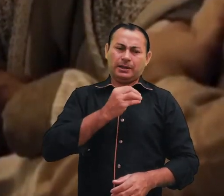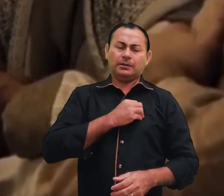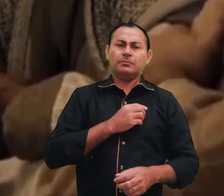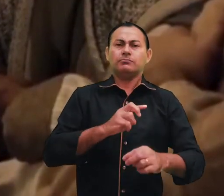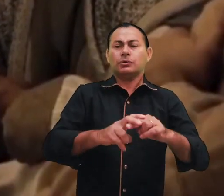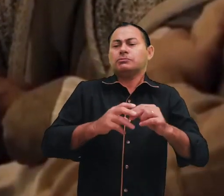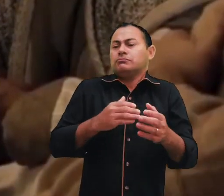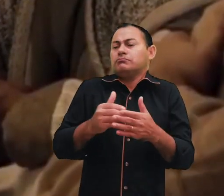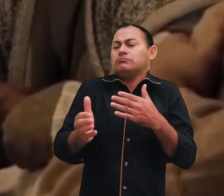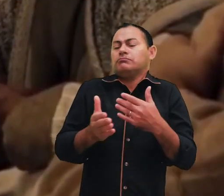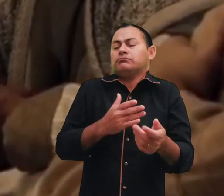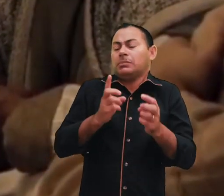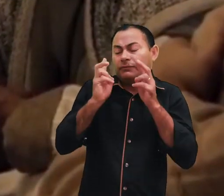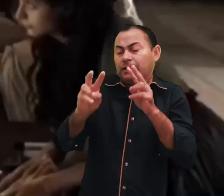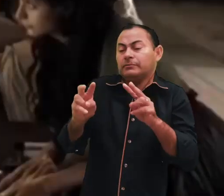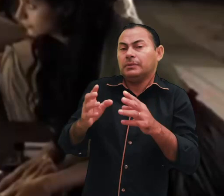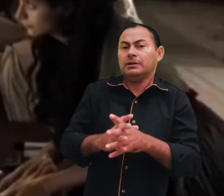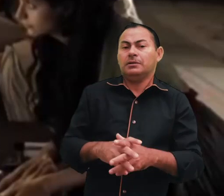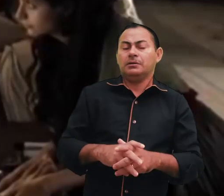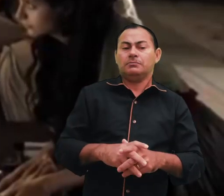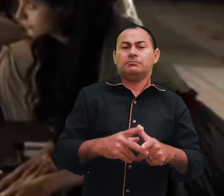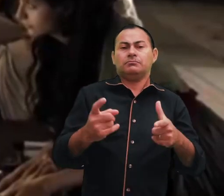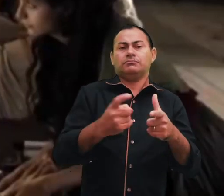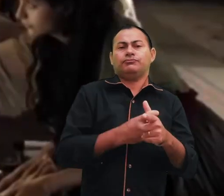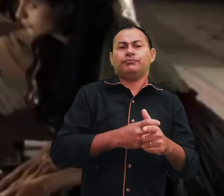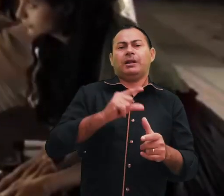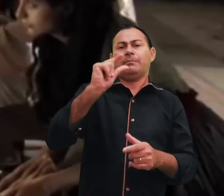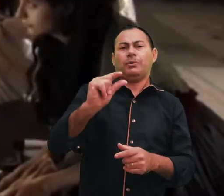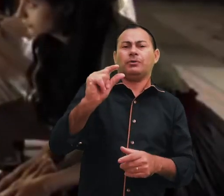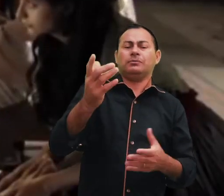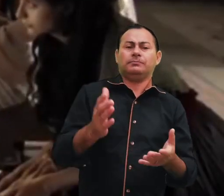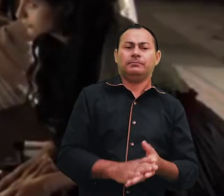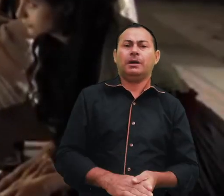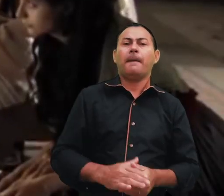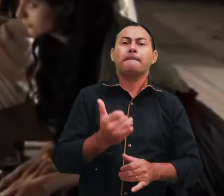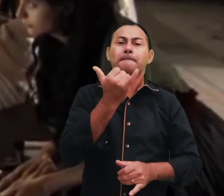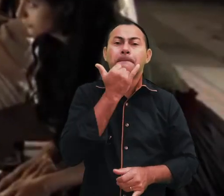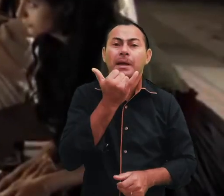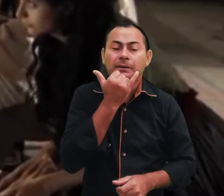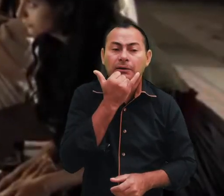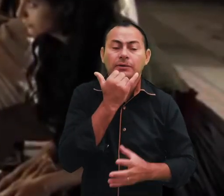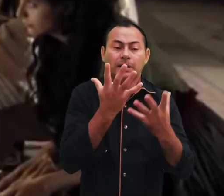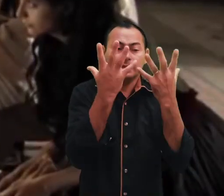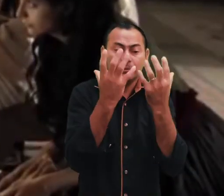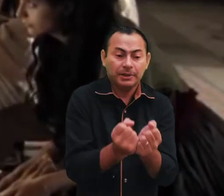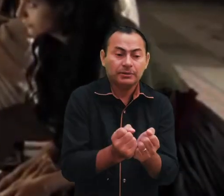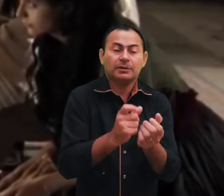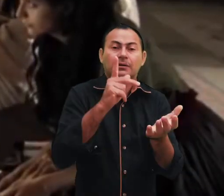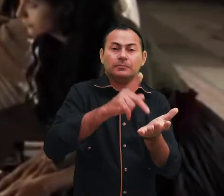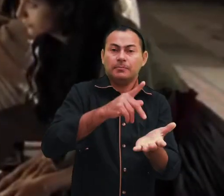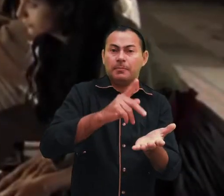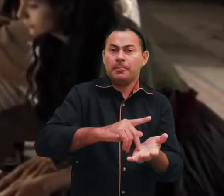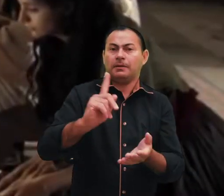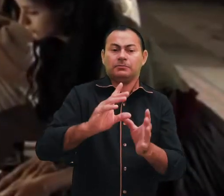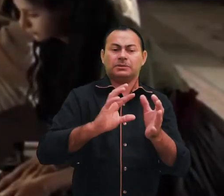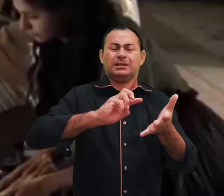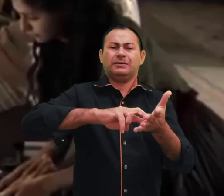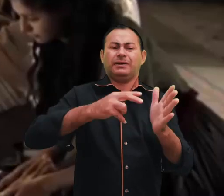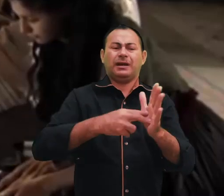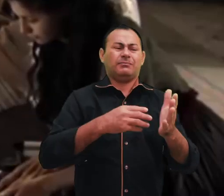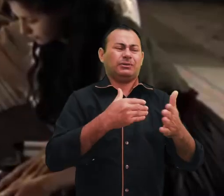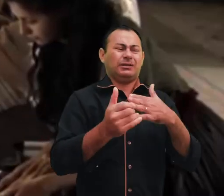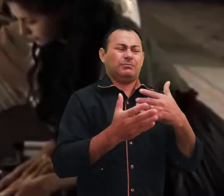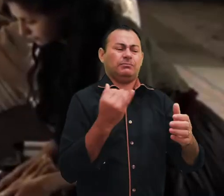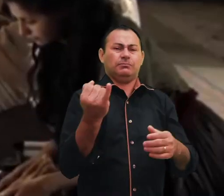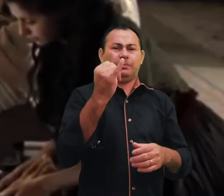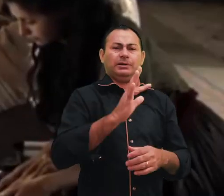e, portanto, a seu ver, seu débito era muito baixo. E o perdão que tinha recebido, na verdade, não significava muito para